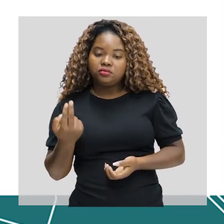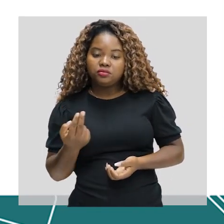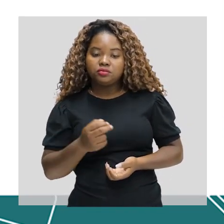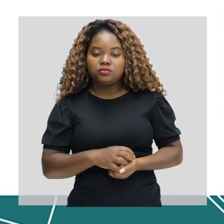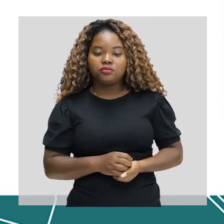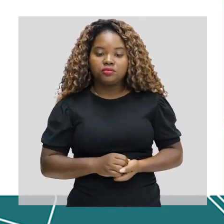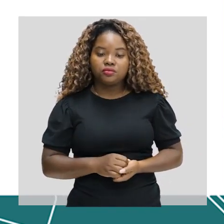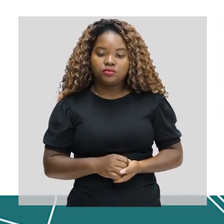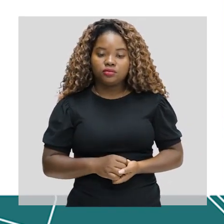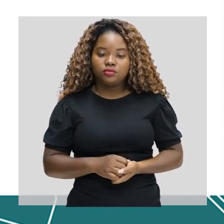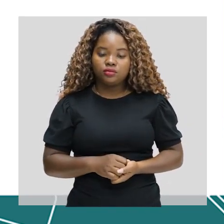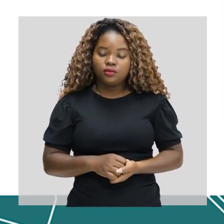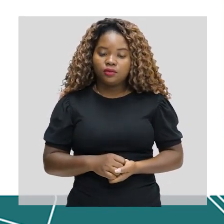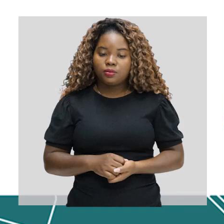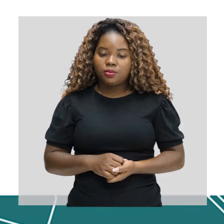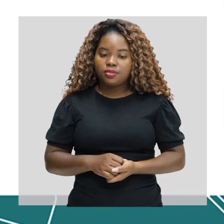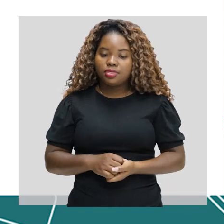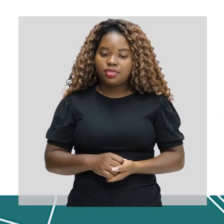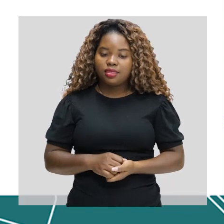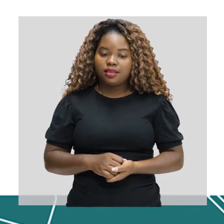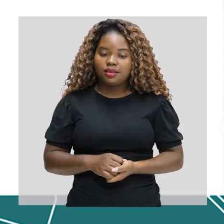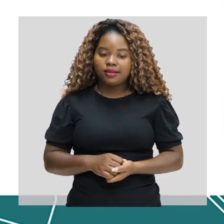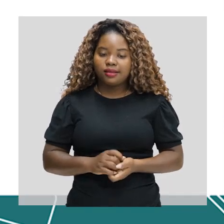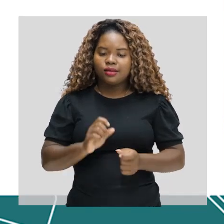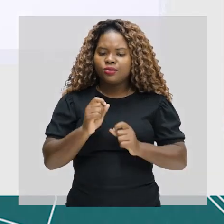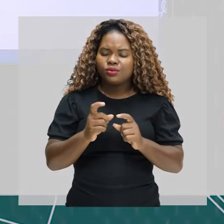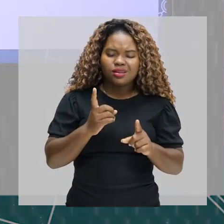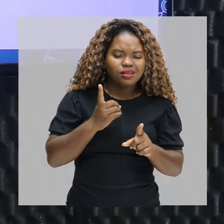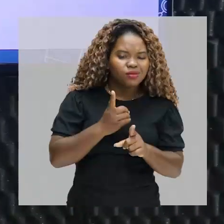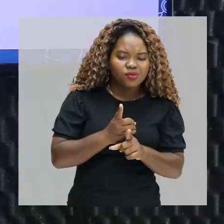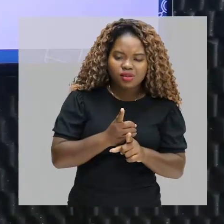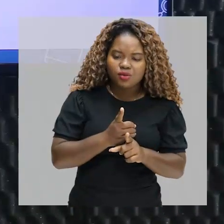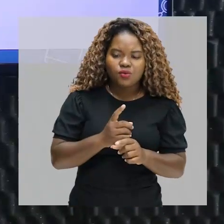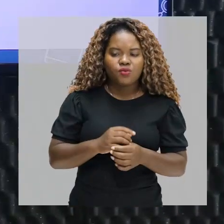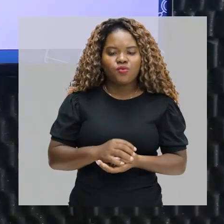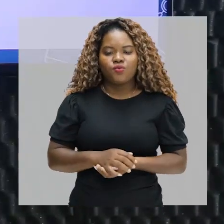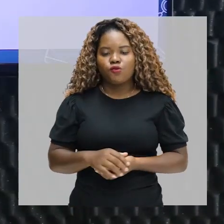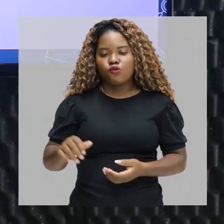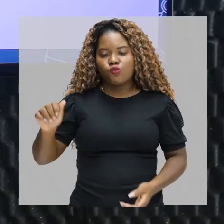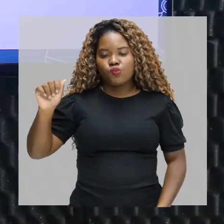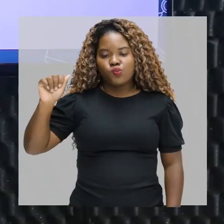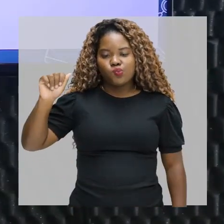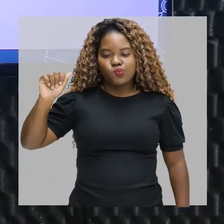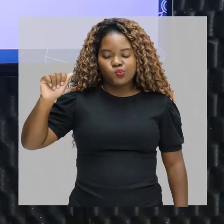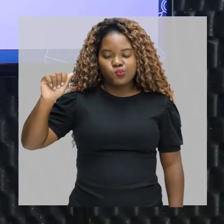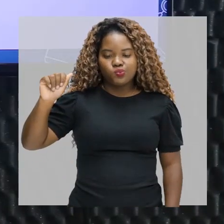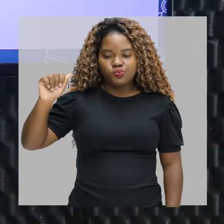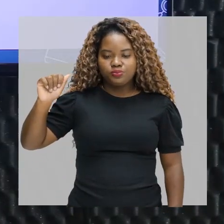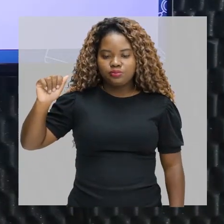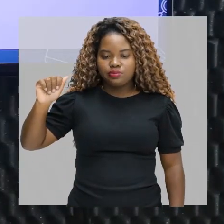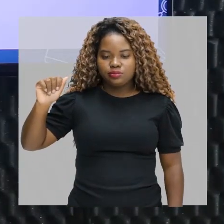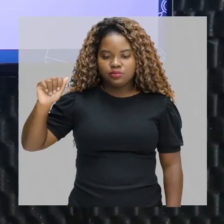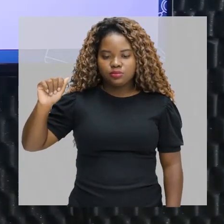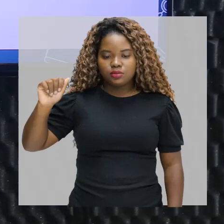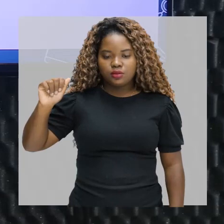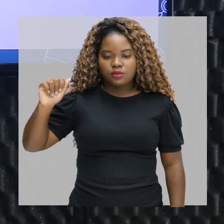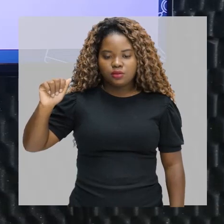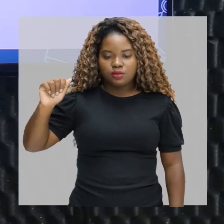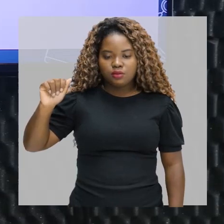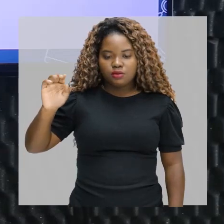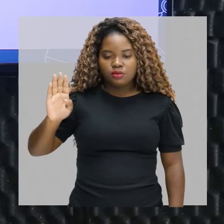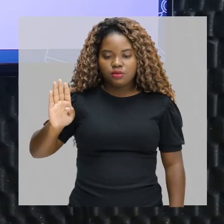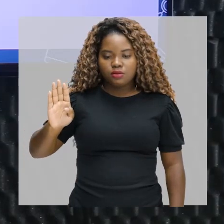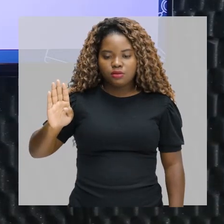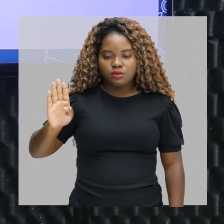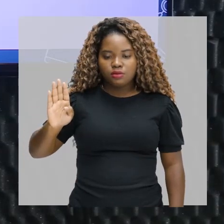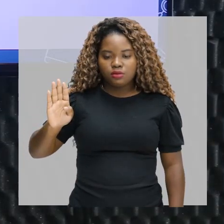próximo disso possível, né? O que ela não vai encontrar ali? Letra A, raios cósmicos.